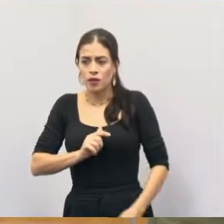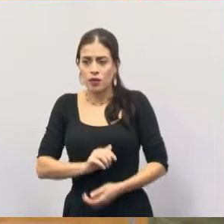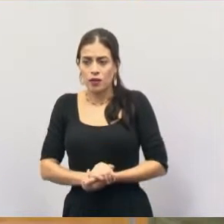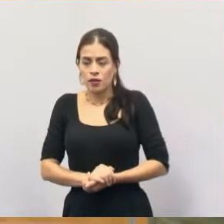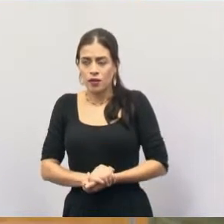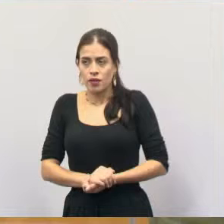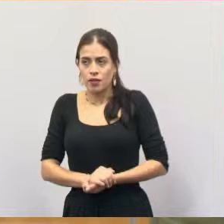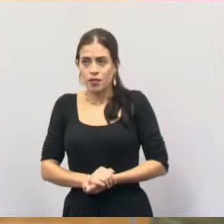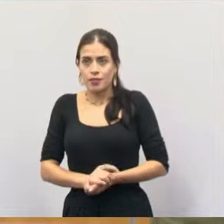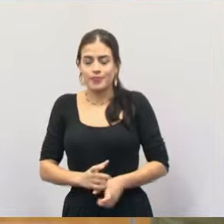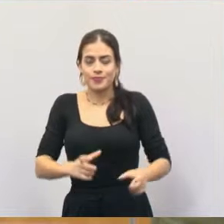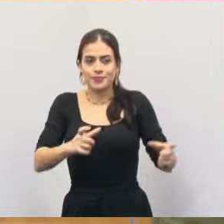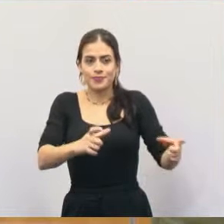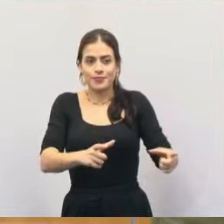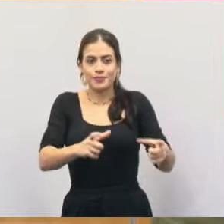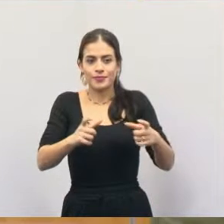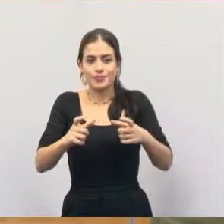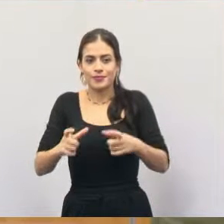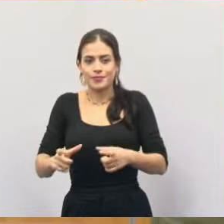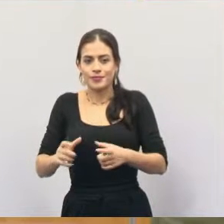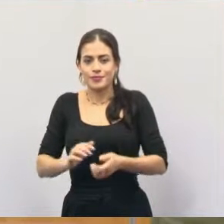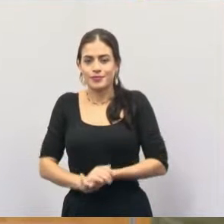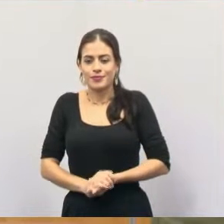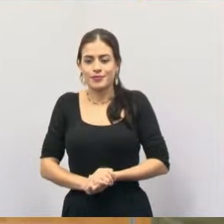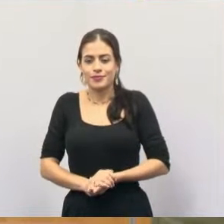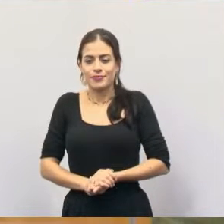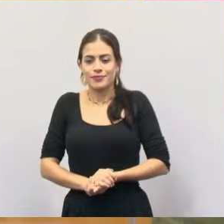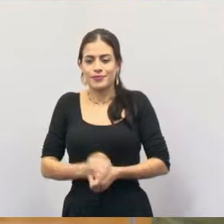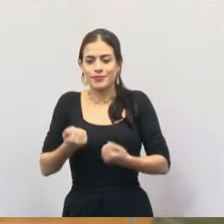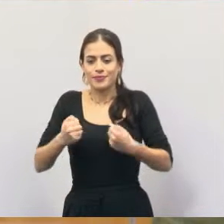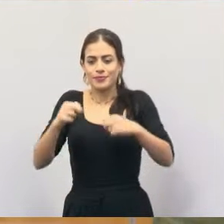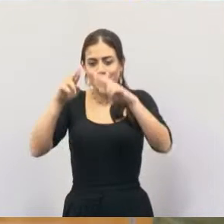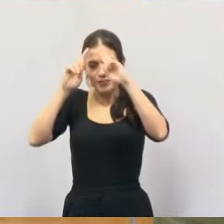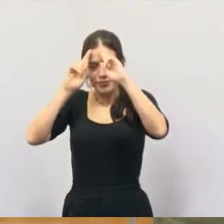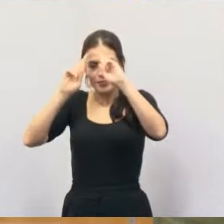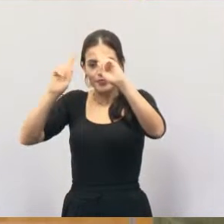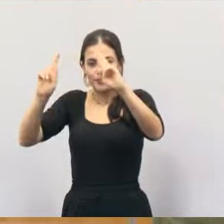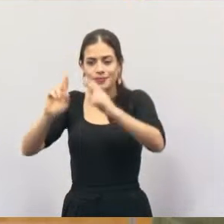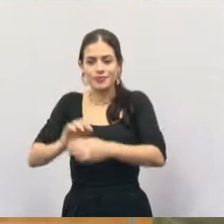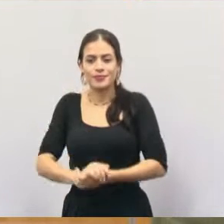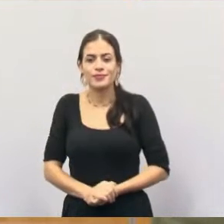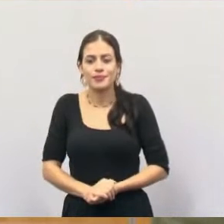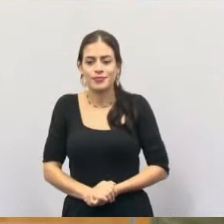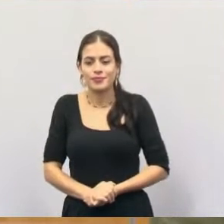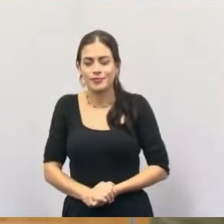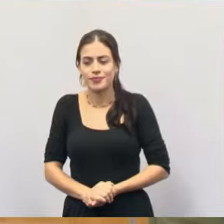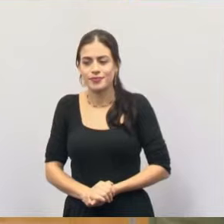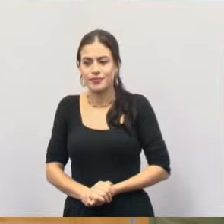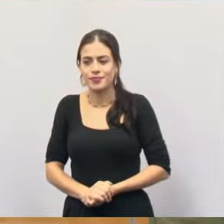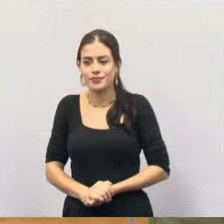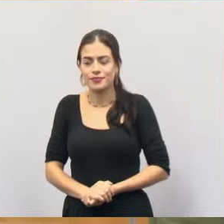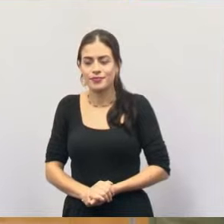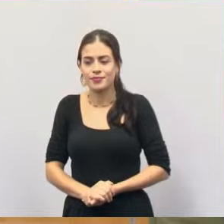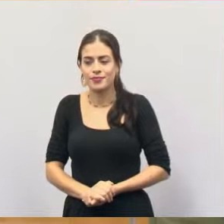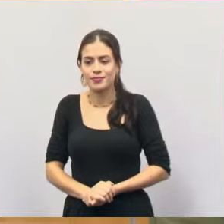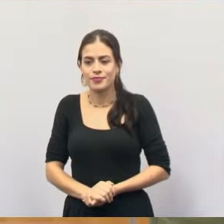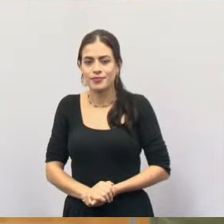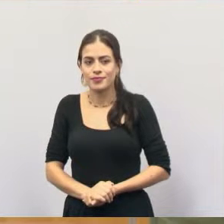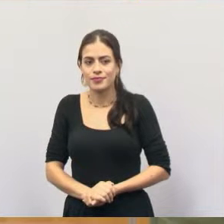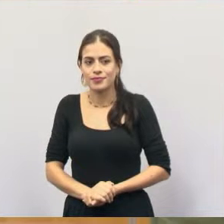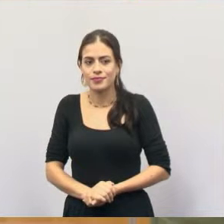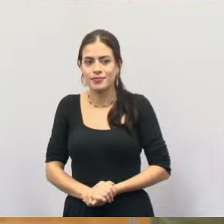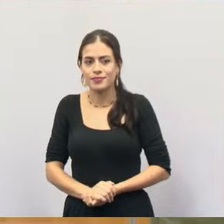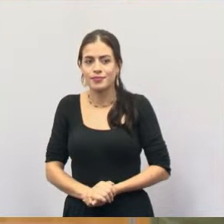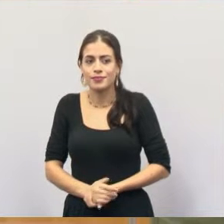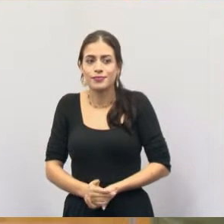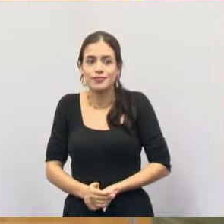tem seu lugar, tem que ser respeitado, tem que ter infraestrutura para poder dizer com todas